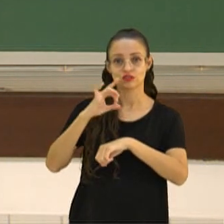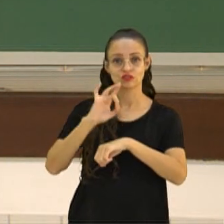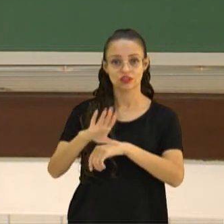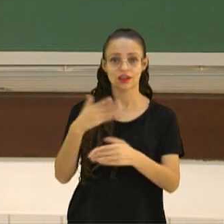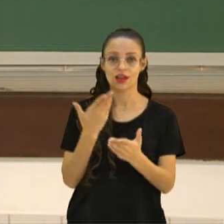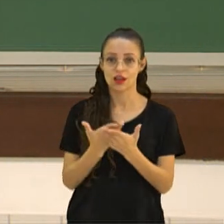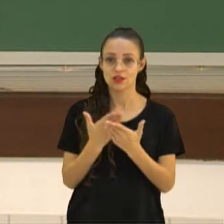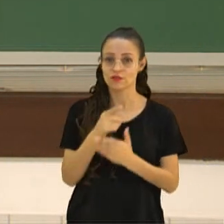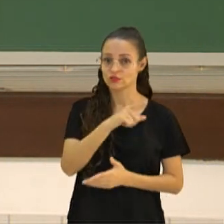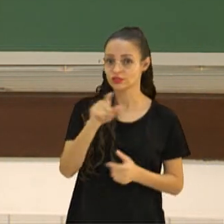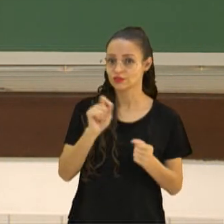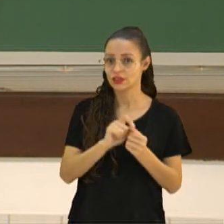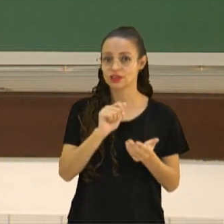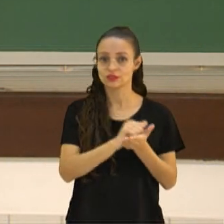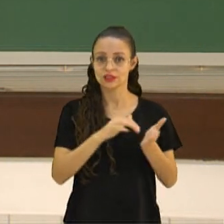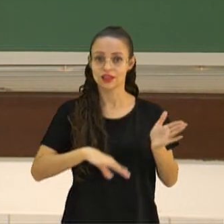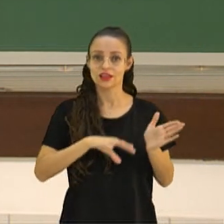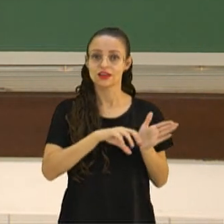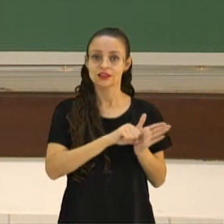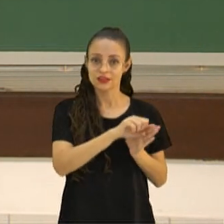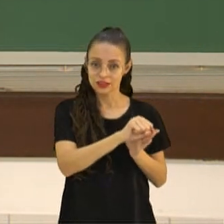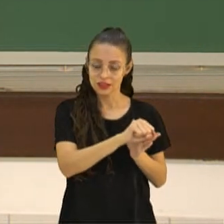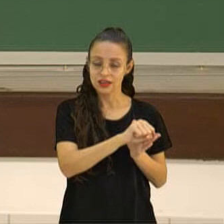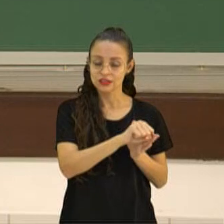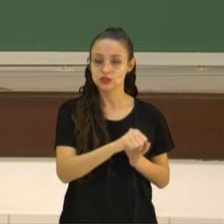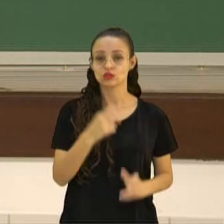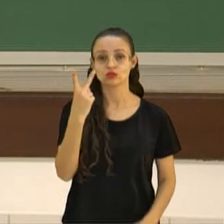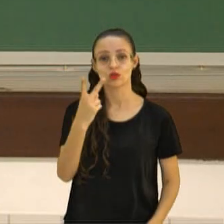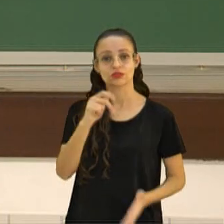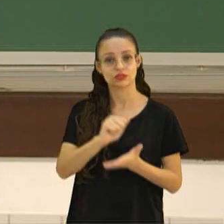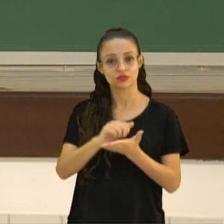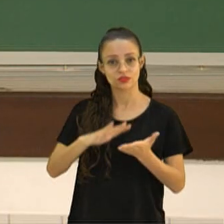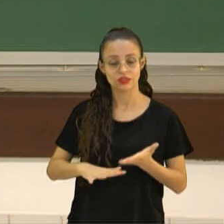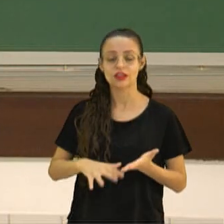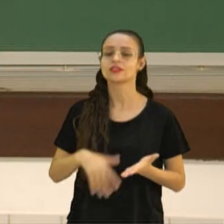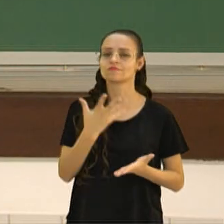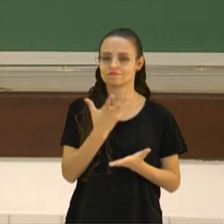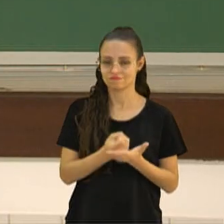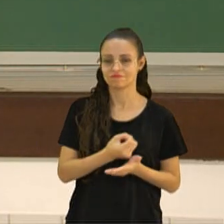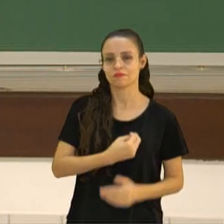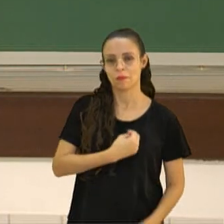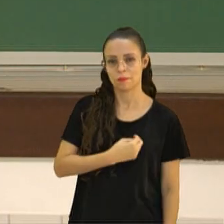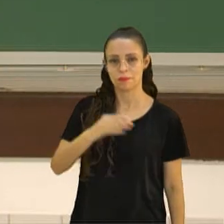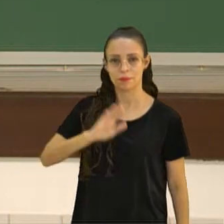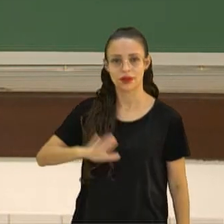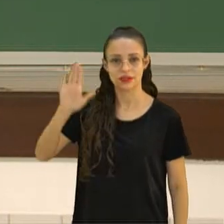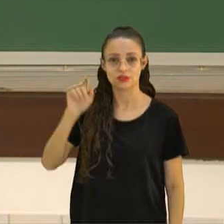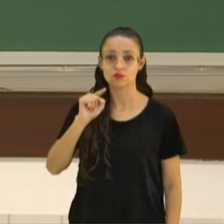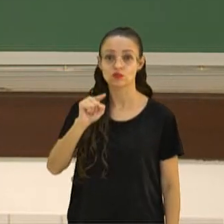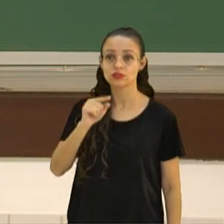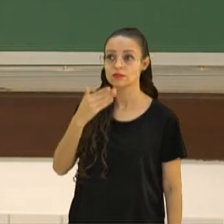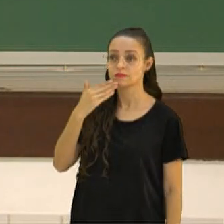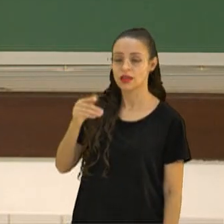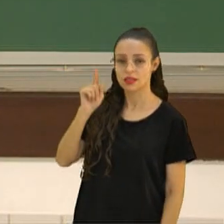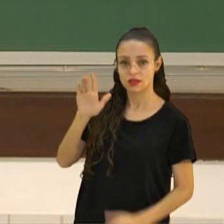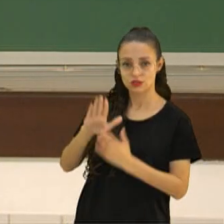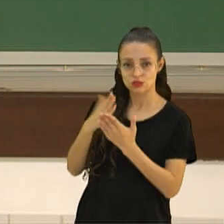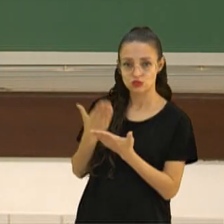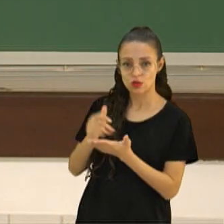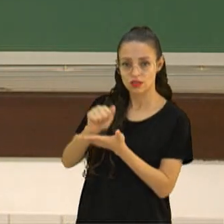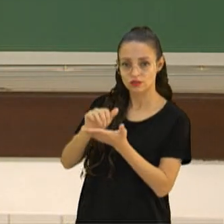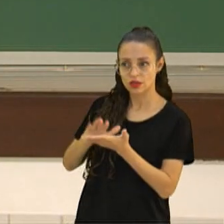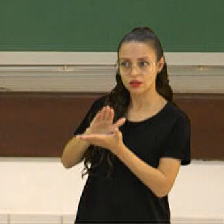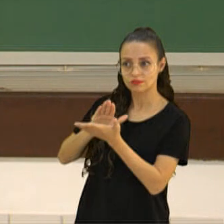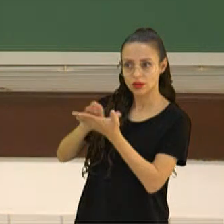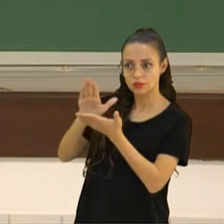hoje, então, realiza atividades lá no Classroom. São 2 exercícios, realizou, garantiu a sua presença. Você que pega material impresso aí, vê aí